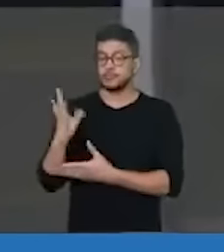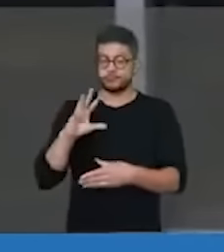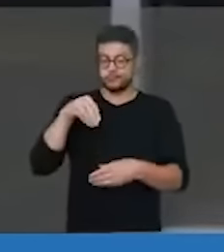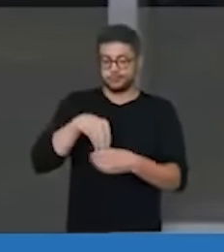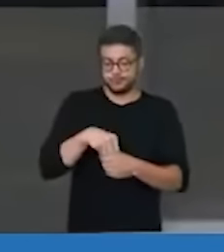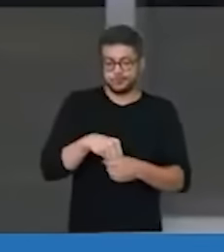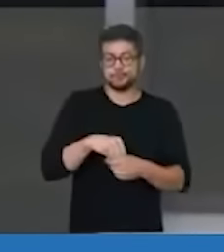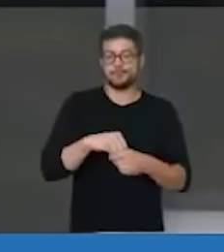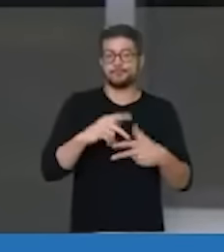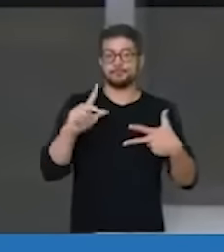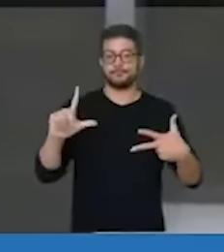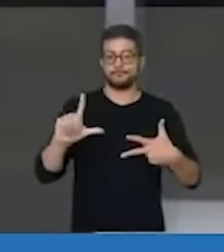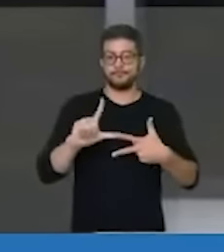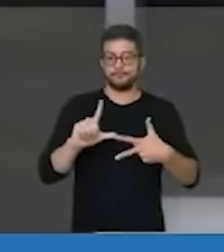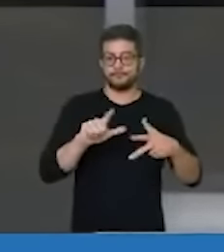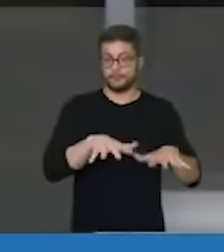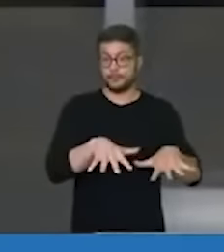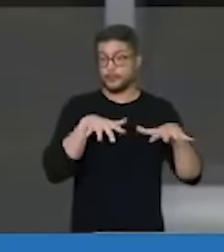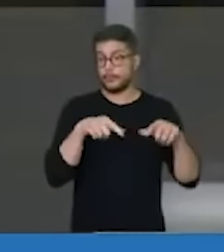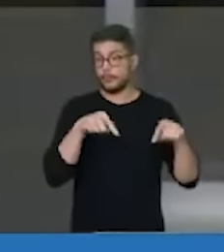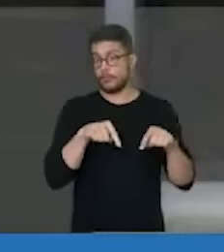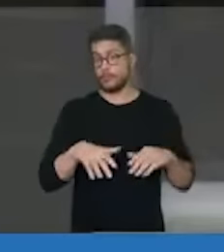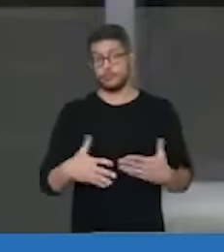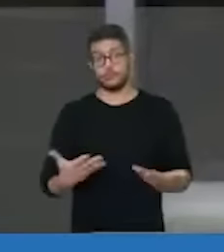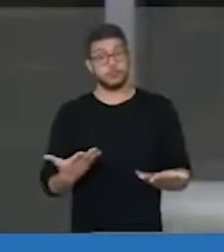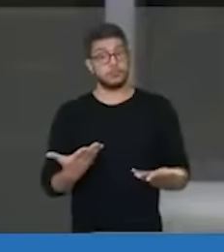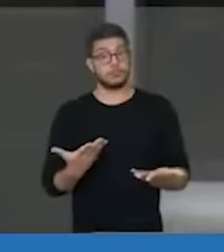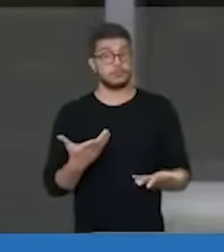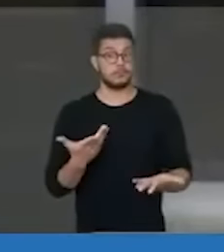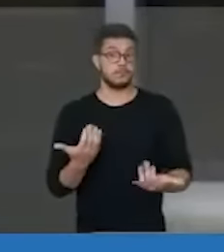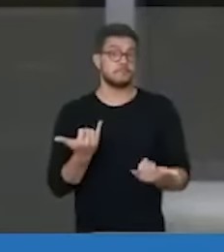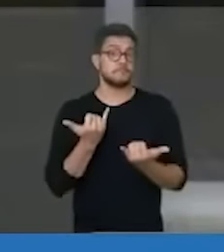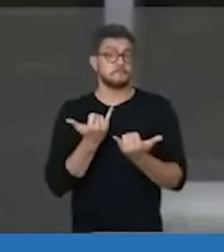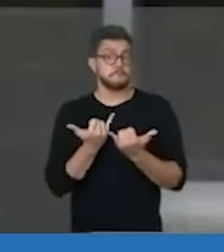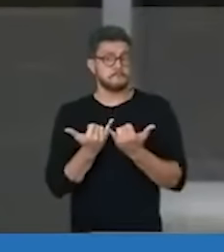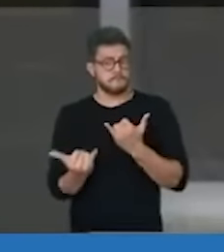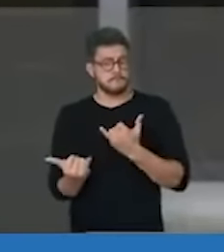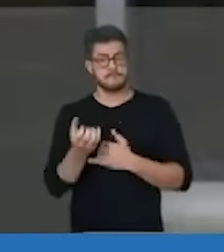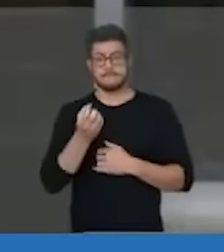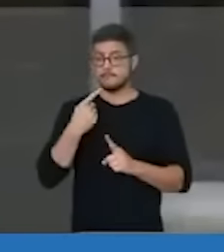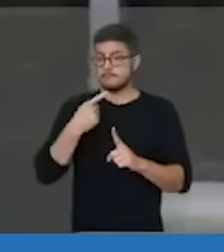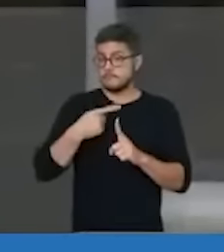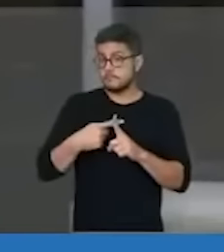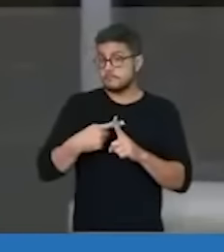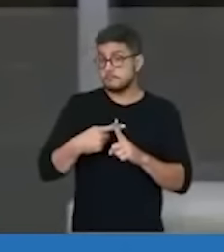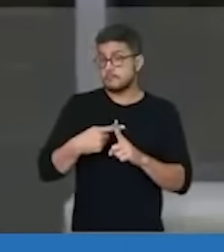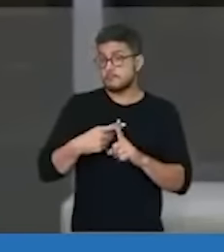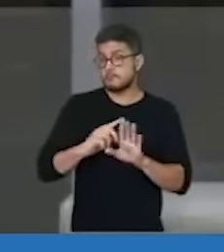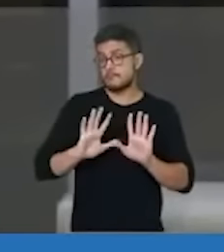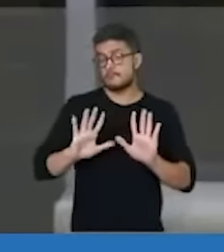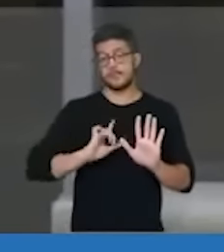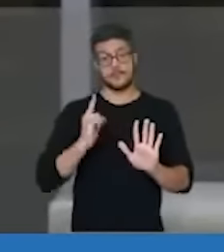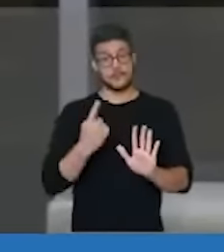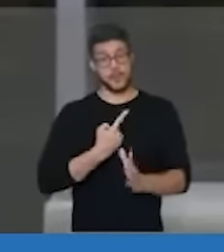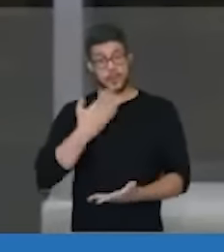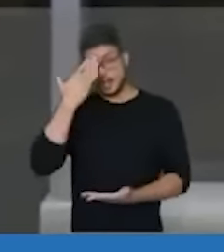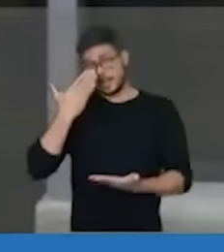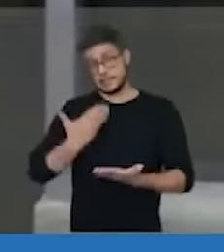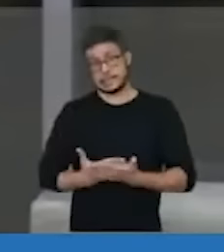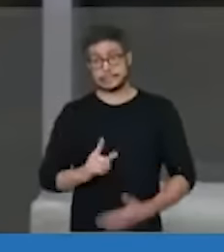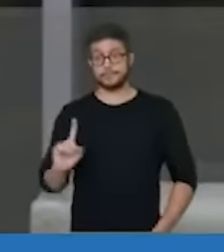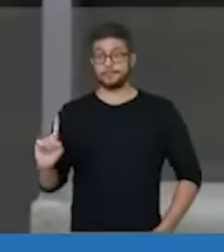Isso é uma positividade, é um valor? Nós entendemos que não, mas em sendo